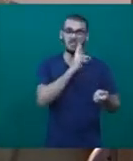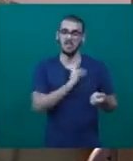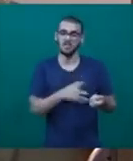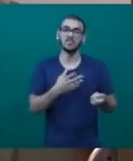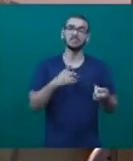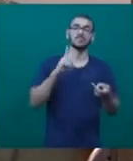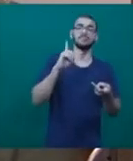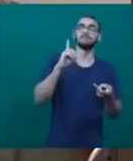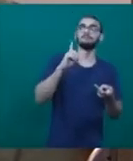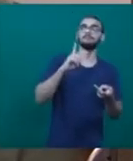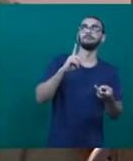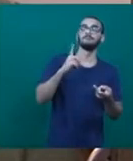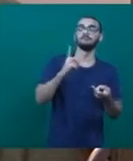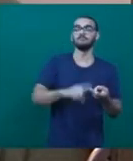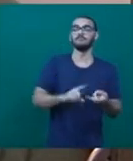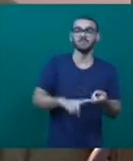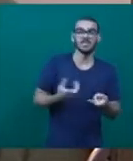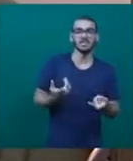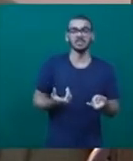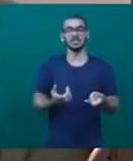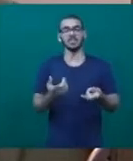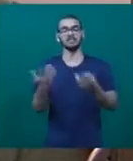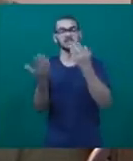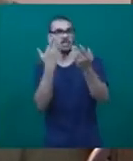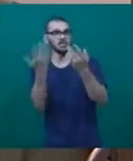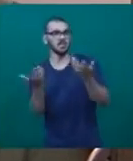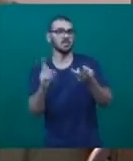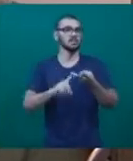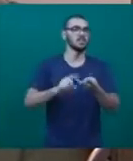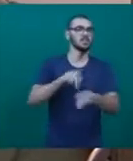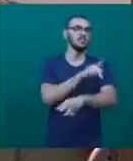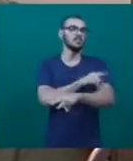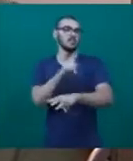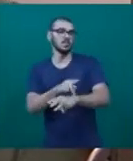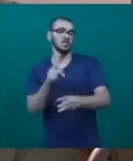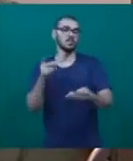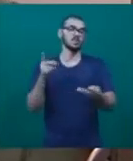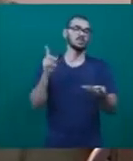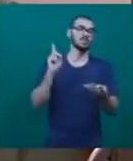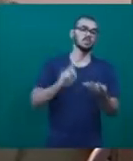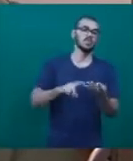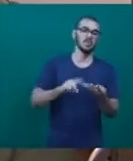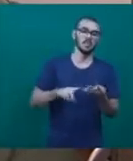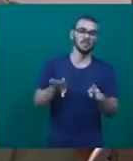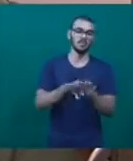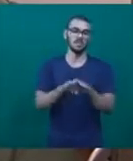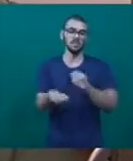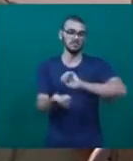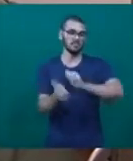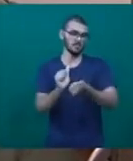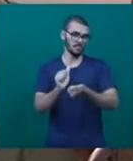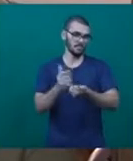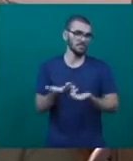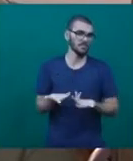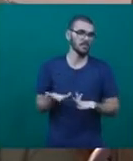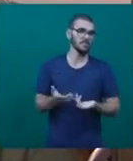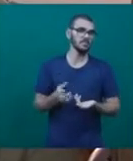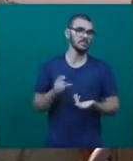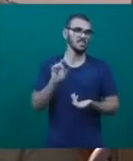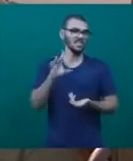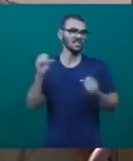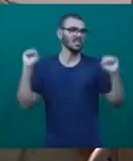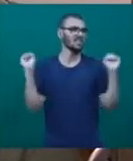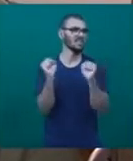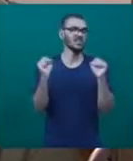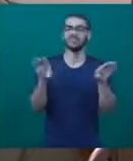universitário até o apoio psicológico, apoio pedagógico e a área de esporte e lazer também, não só com as